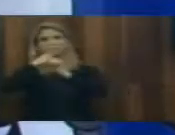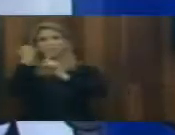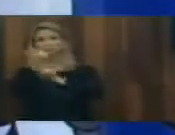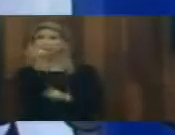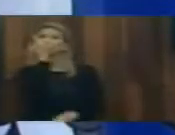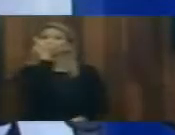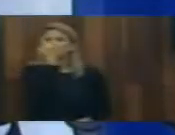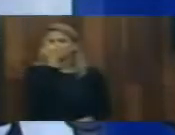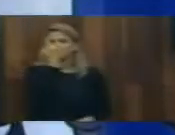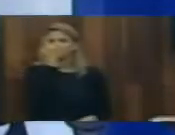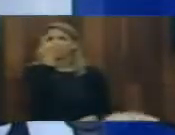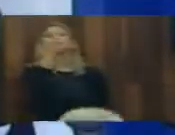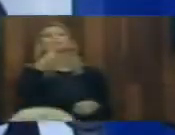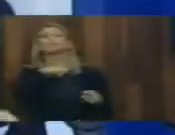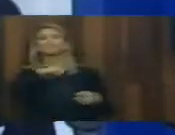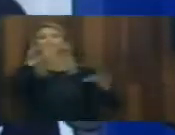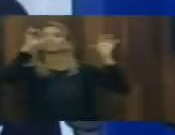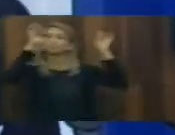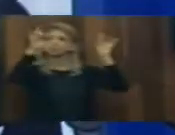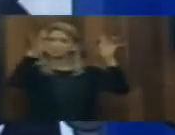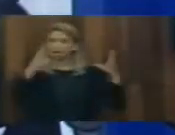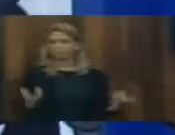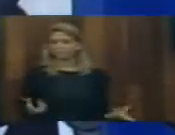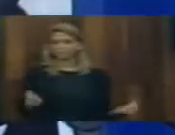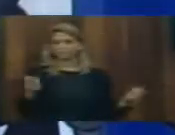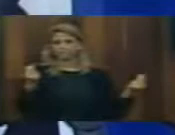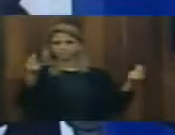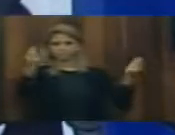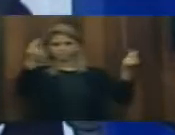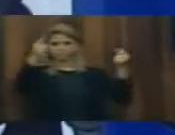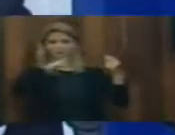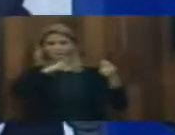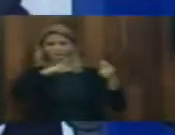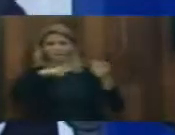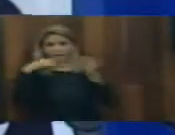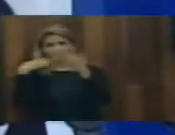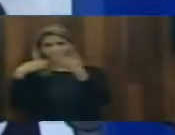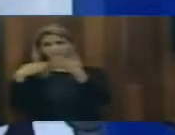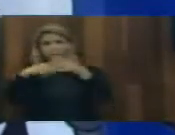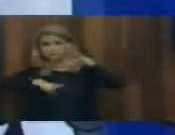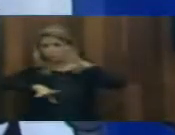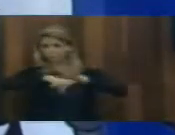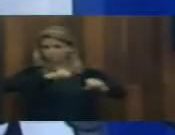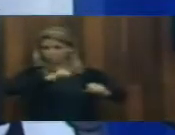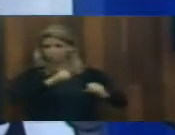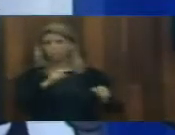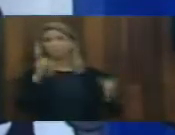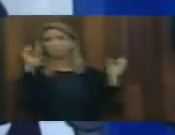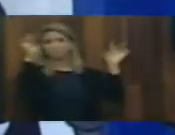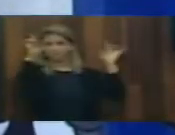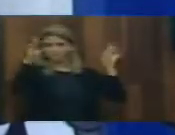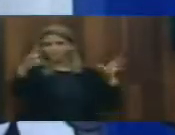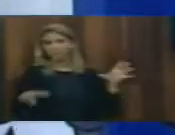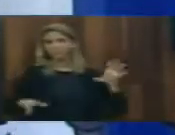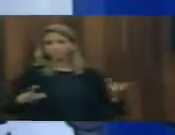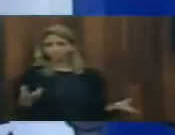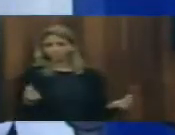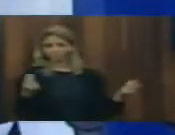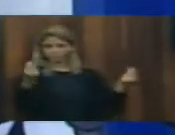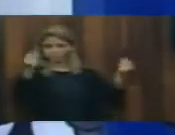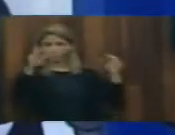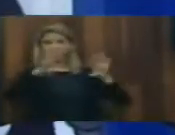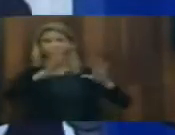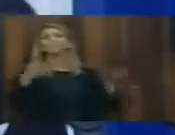uma. E esta mesma foi demitida pela assistência